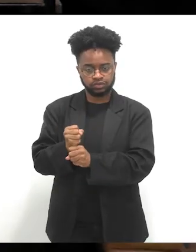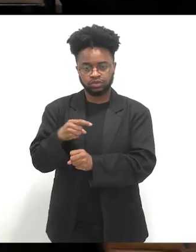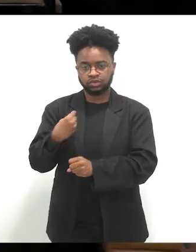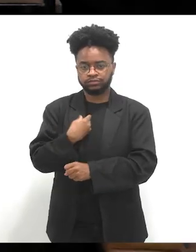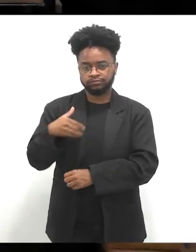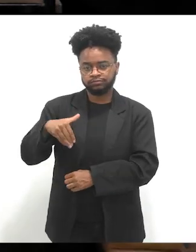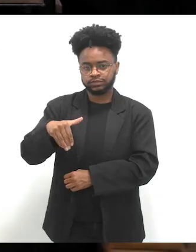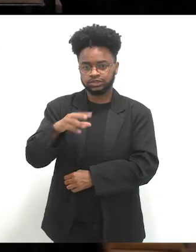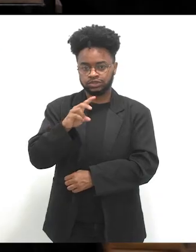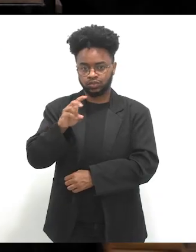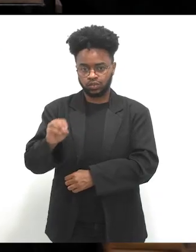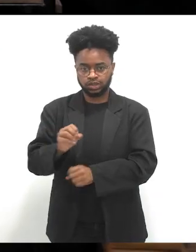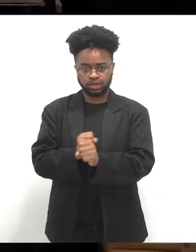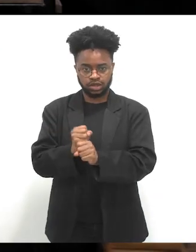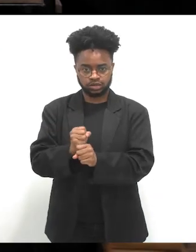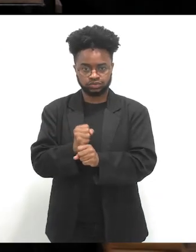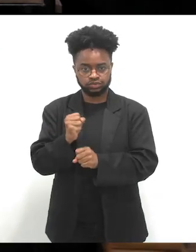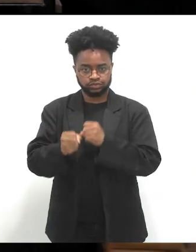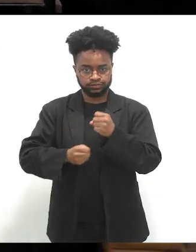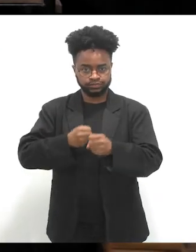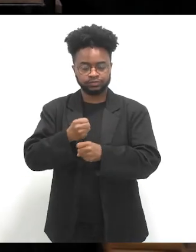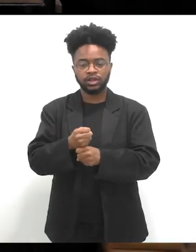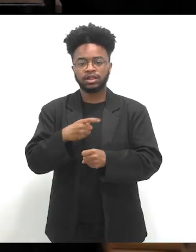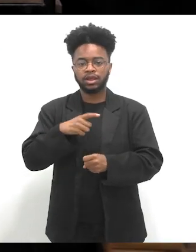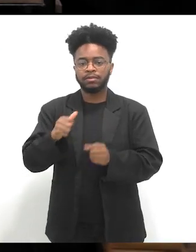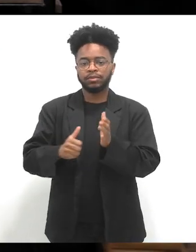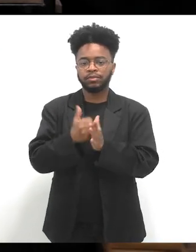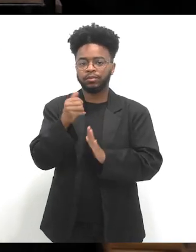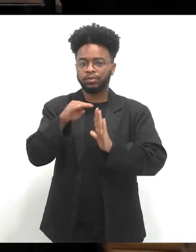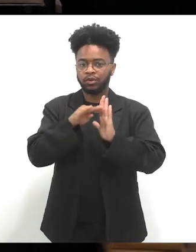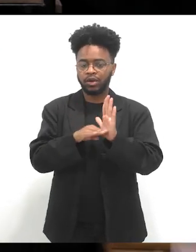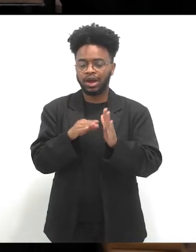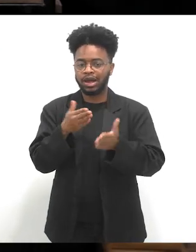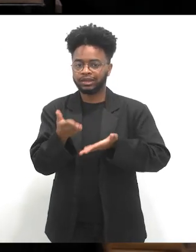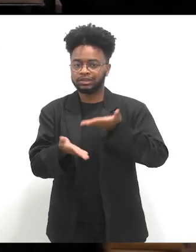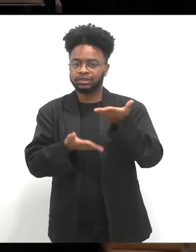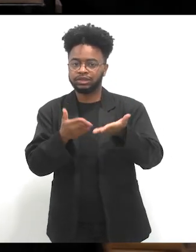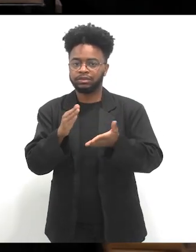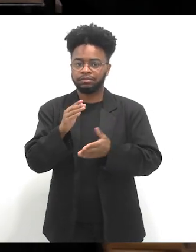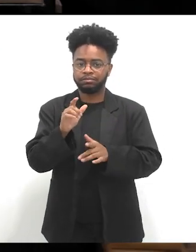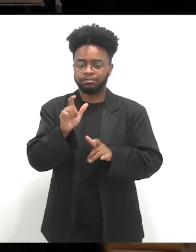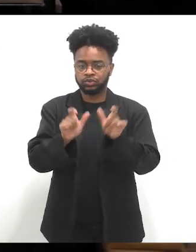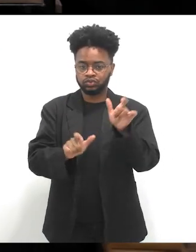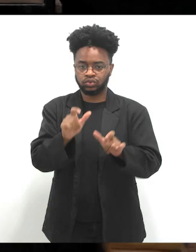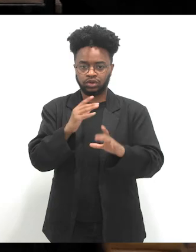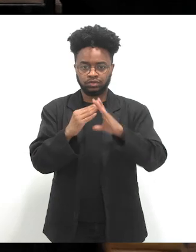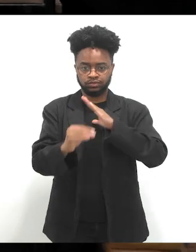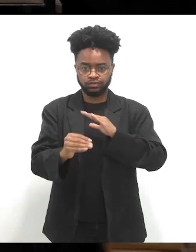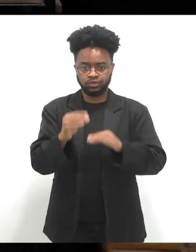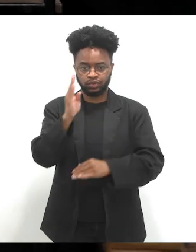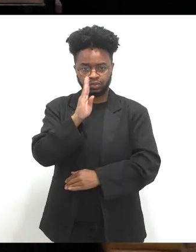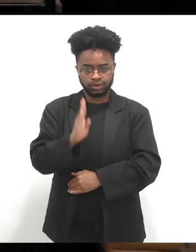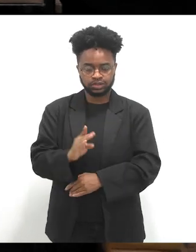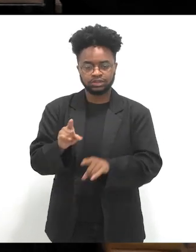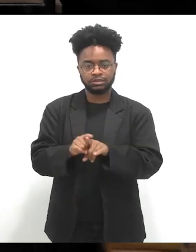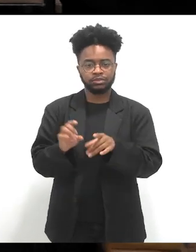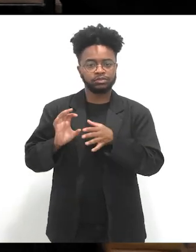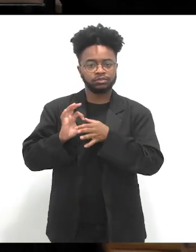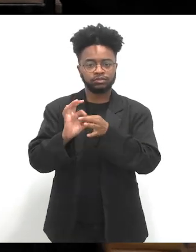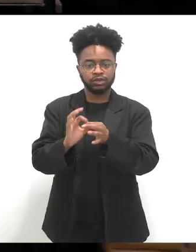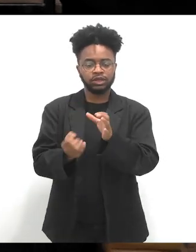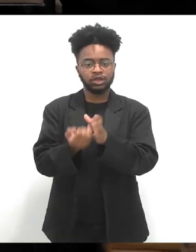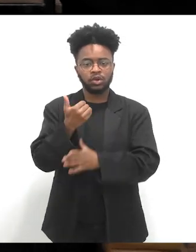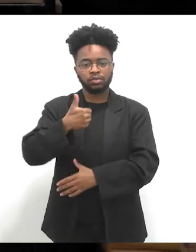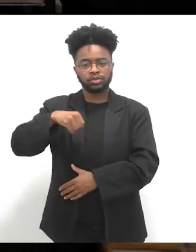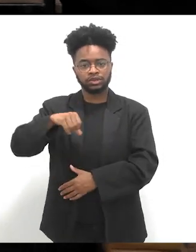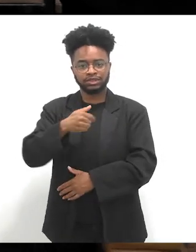gente vai fazer 50 anos ano que vem de atuação. É o primeiro programa de atendimento a refugiados no Brasil, todo um contexto, surgiu no